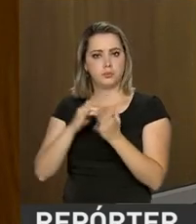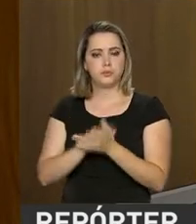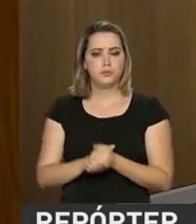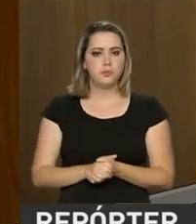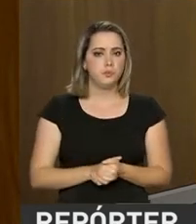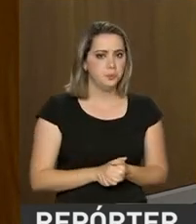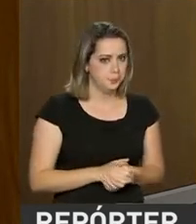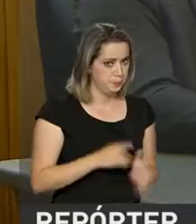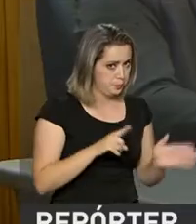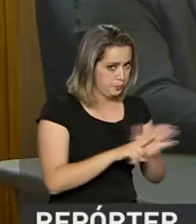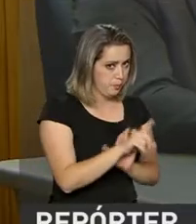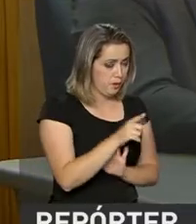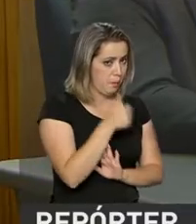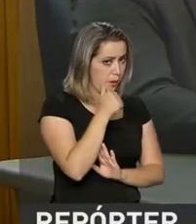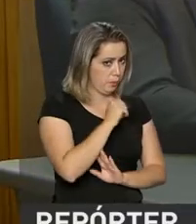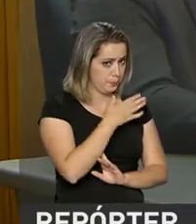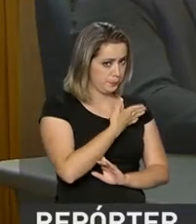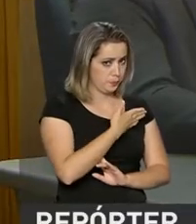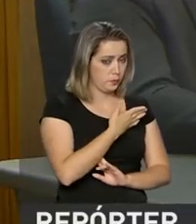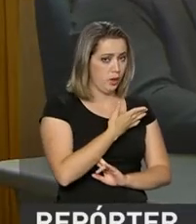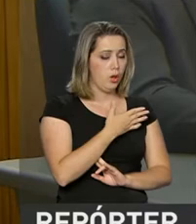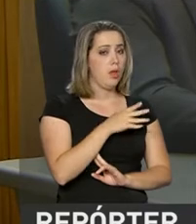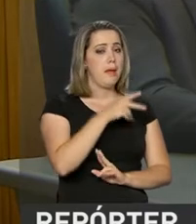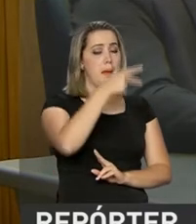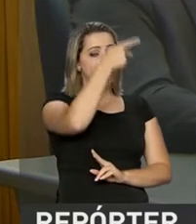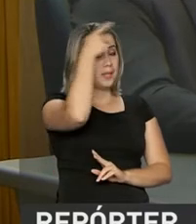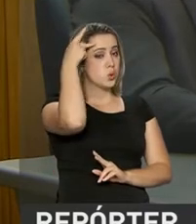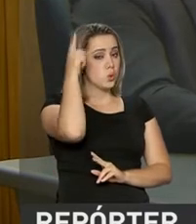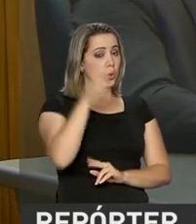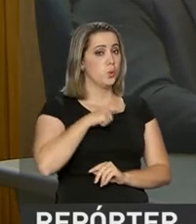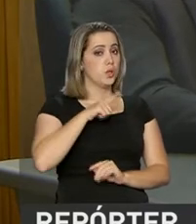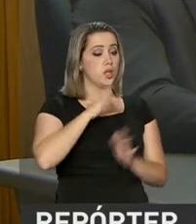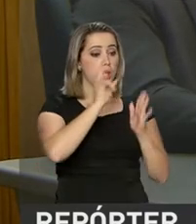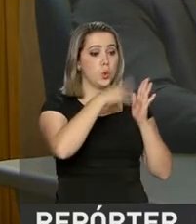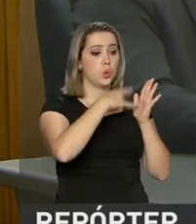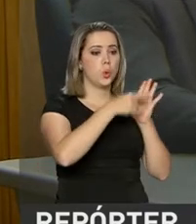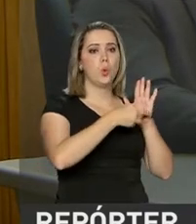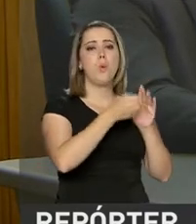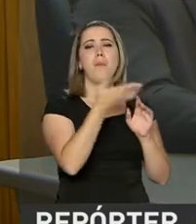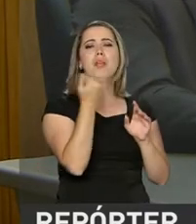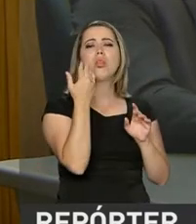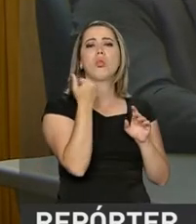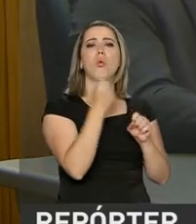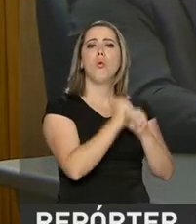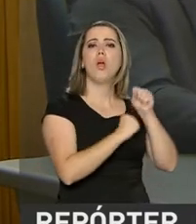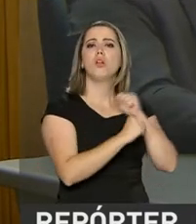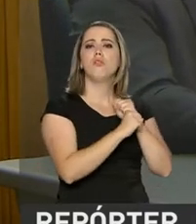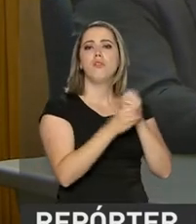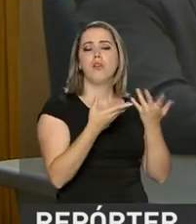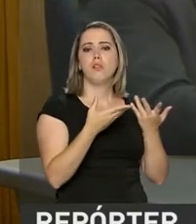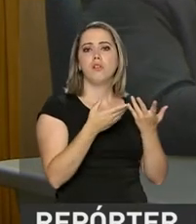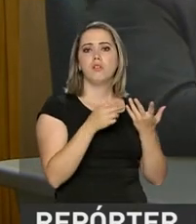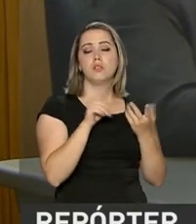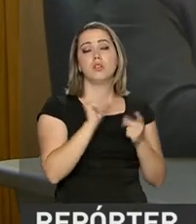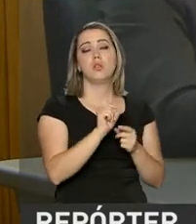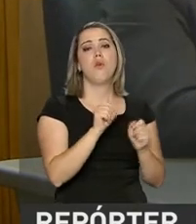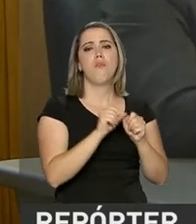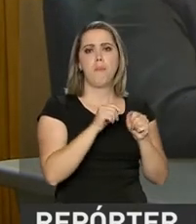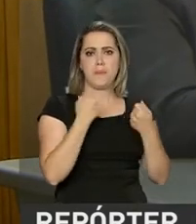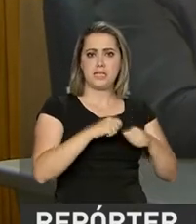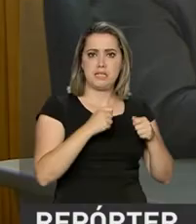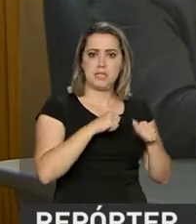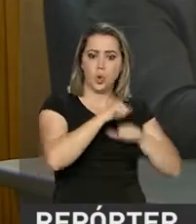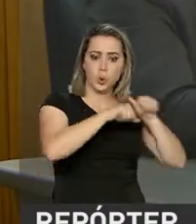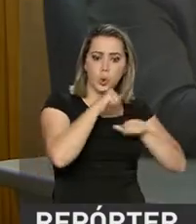e me diga uma coisa o motorista que tem essa carteira antiga faz o que precisa trocar de imediato não há